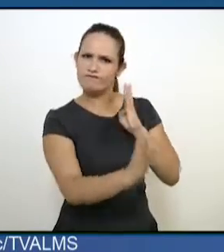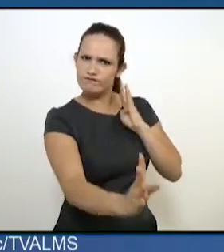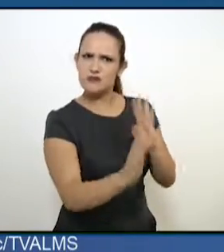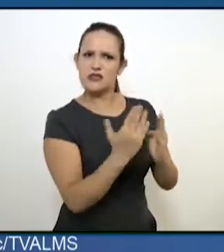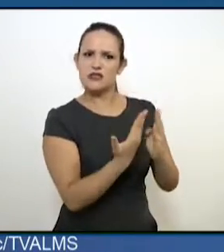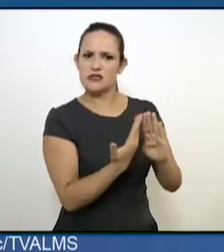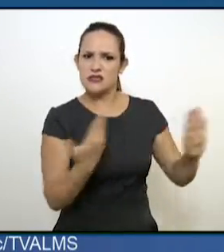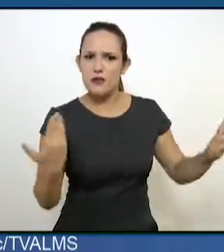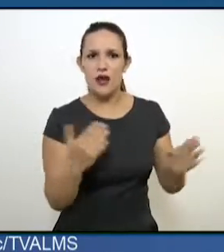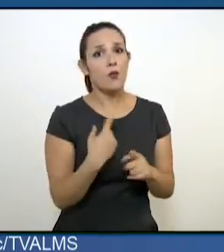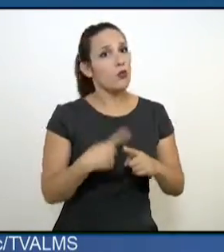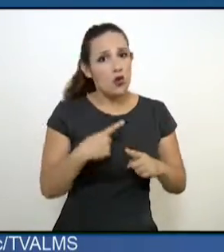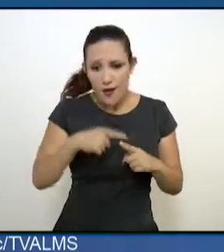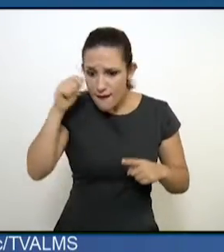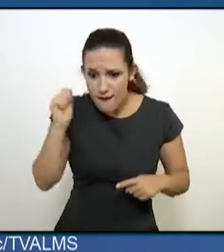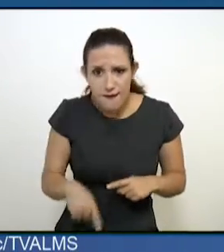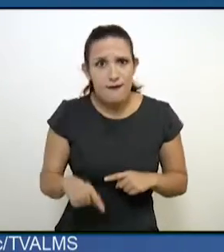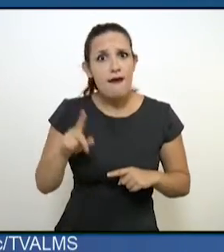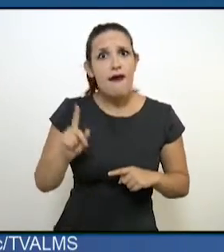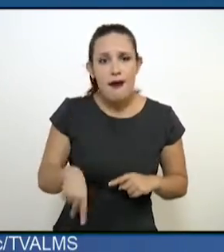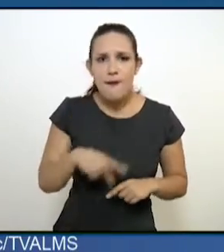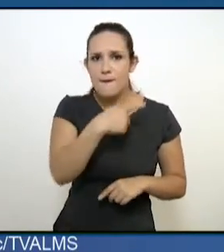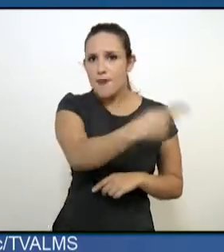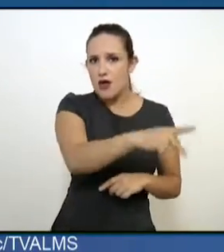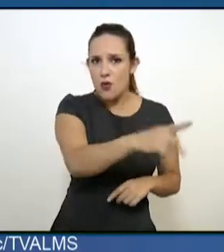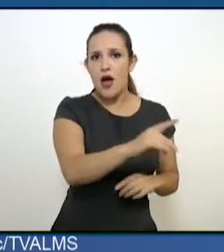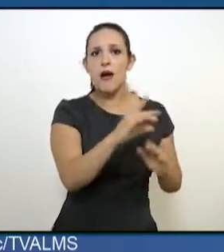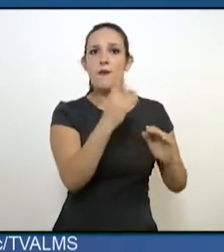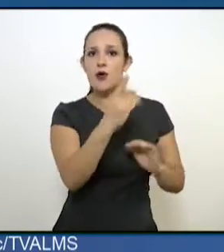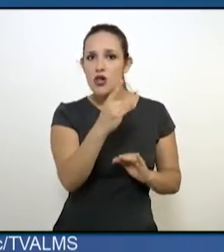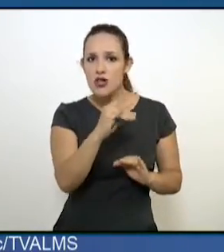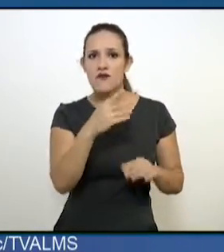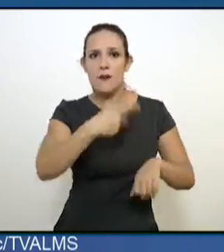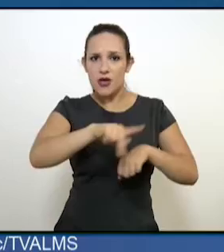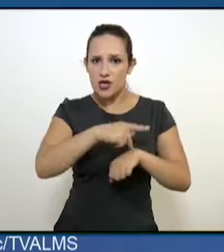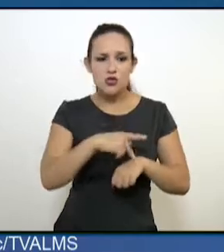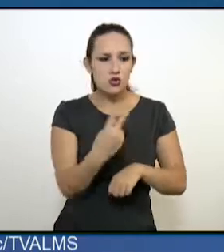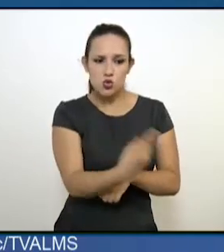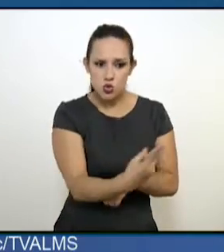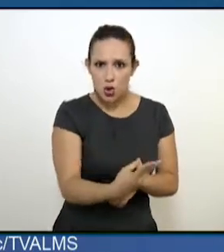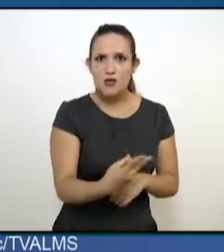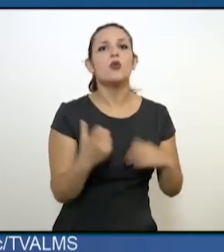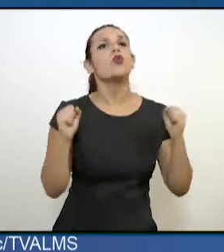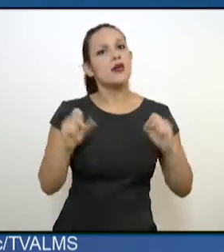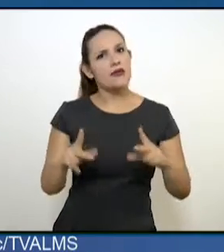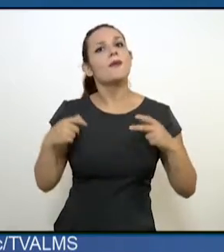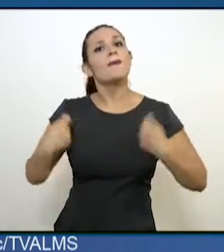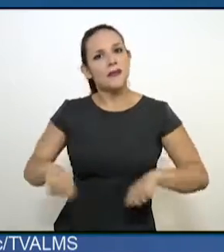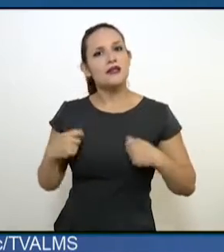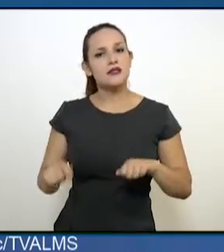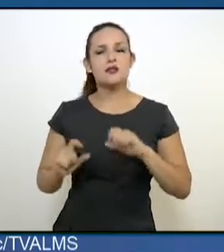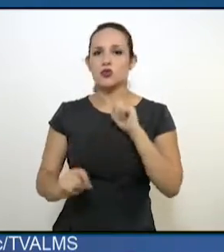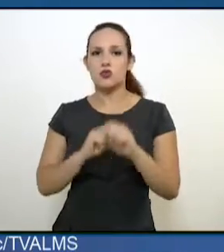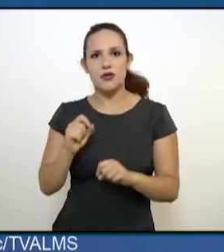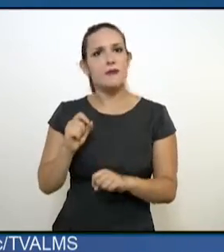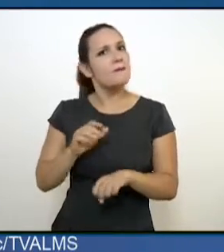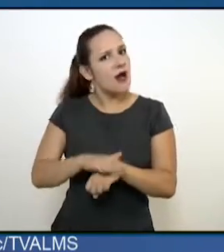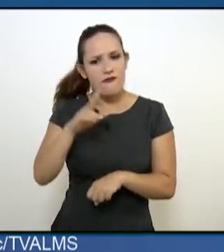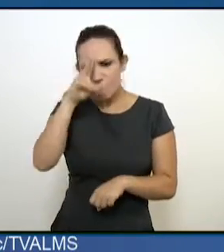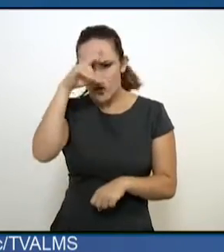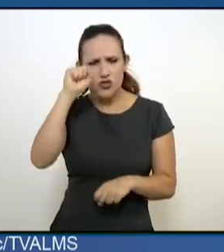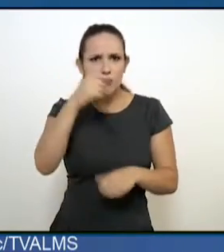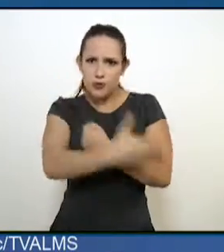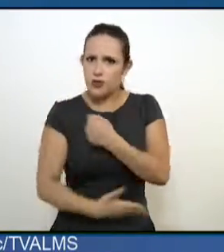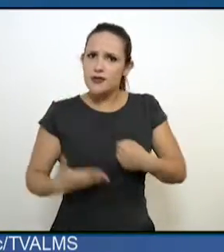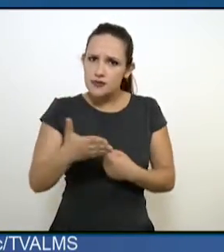drogas entra pelo Paraguai e pela Bolívia, por que não tem esse reforço, deputado Dr. Paulo Silva? Por que não